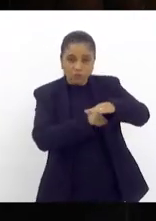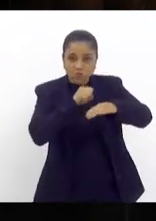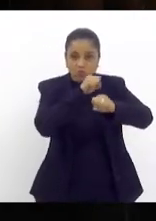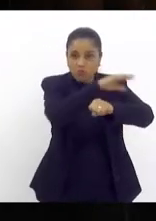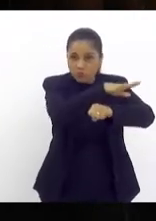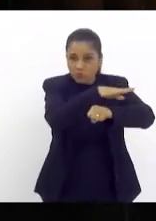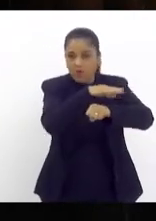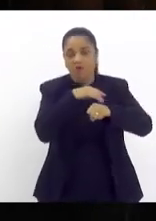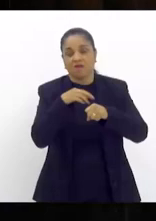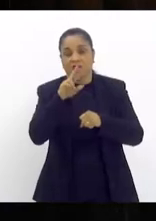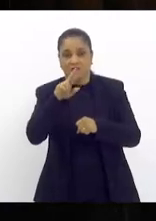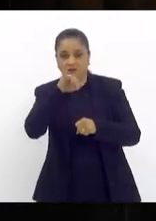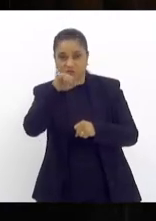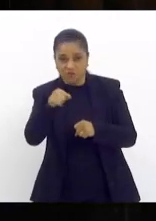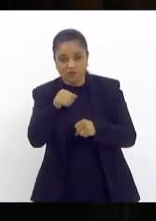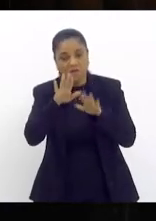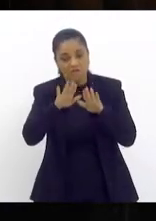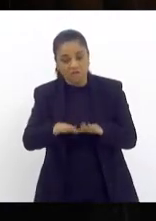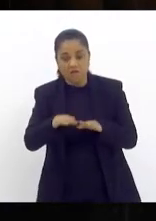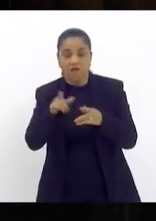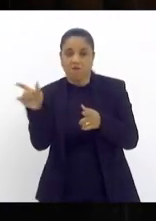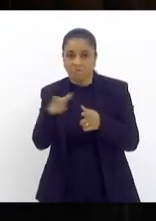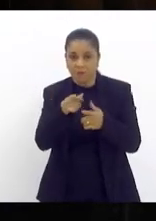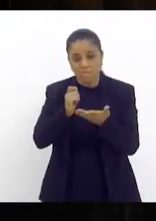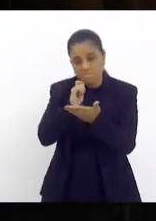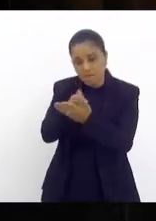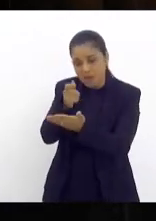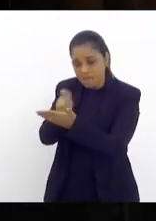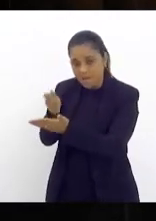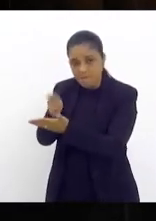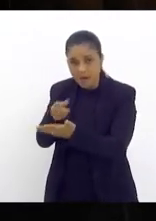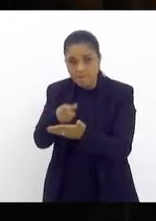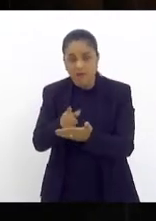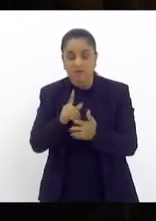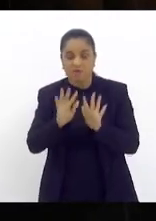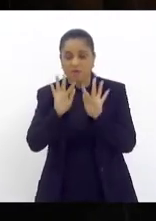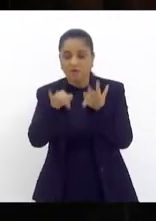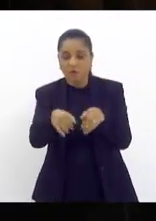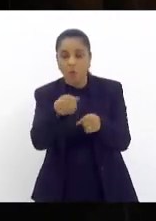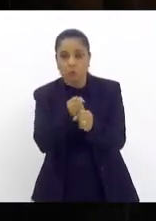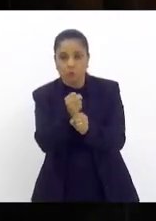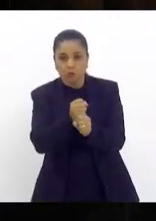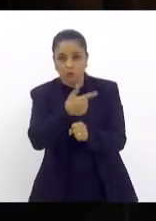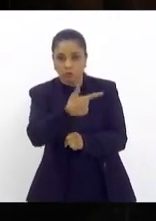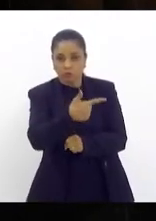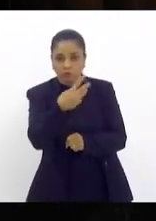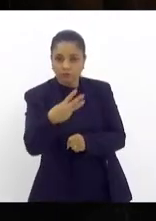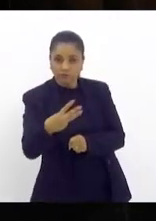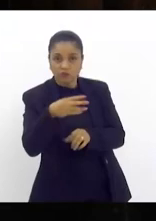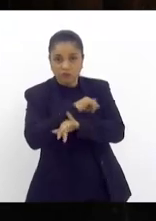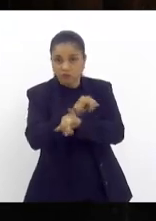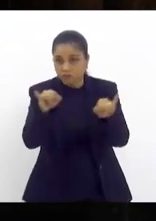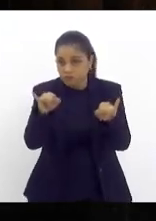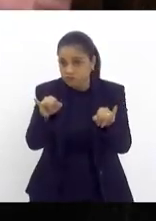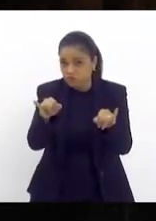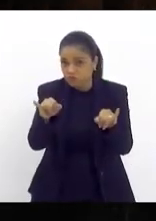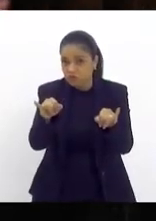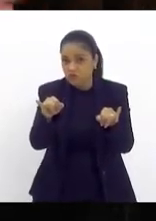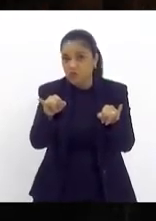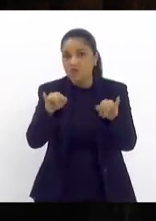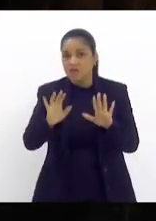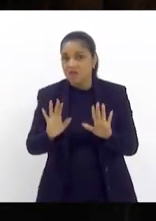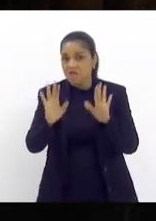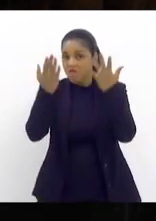foi divulgado nas mídias do governo do Estado que o Super RJ ia até o final desse ano, foi divulgado, inclusive com grandes